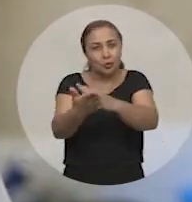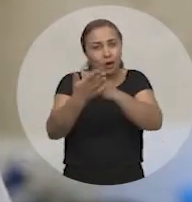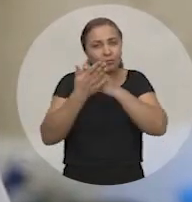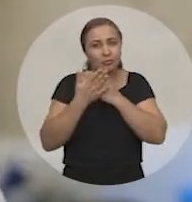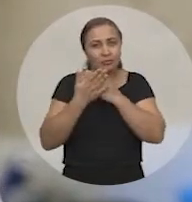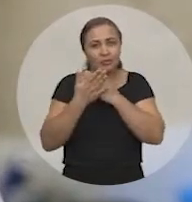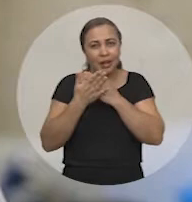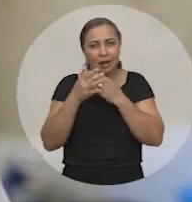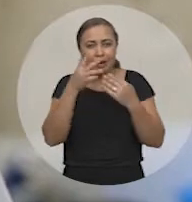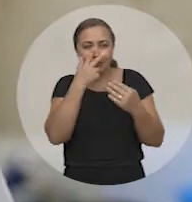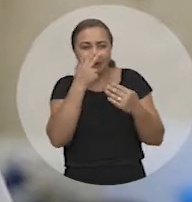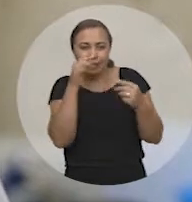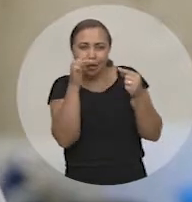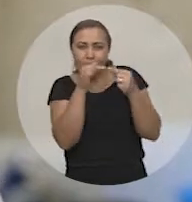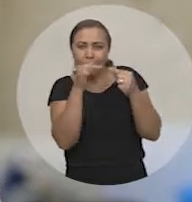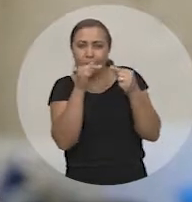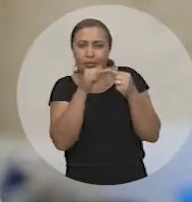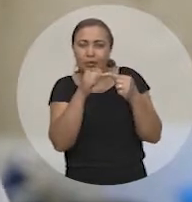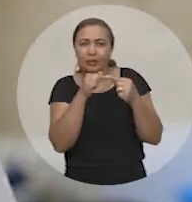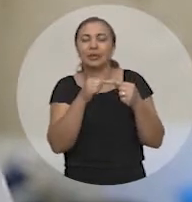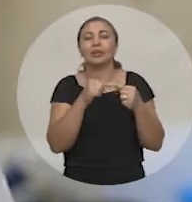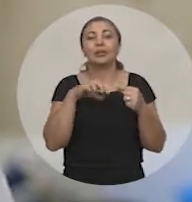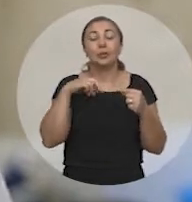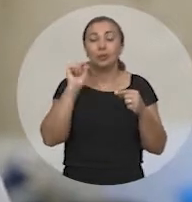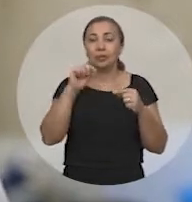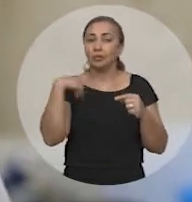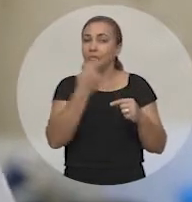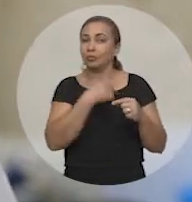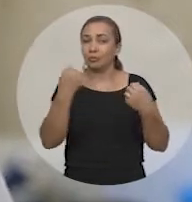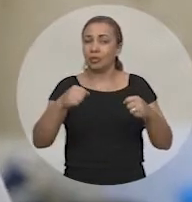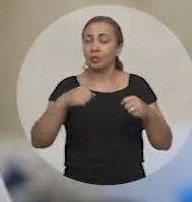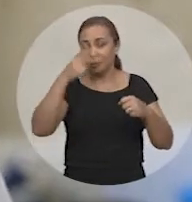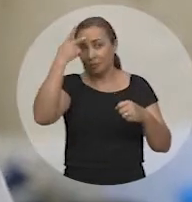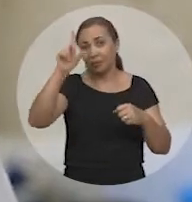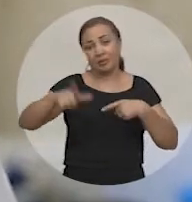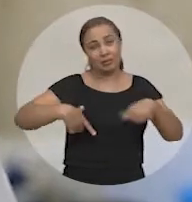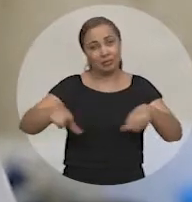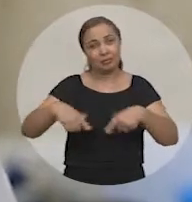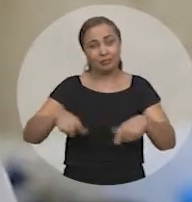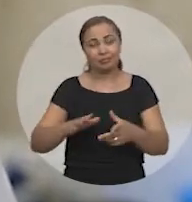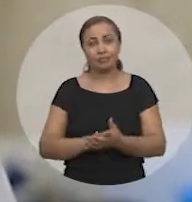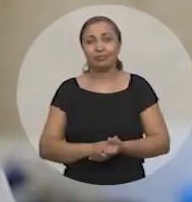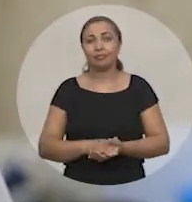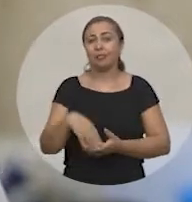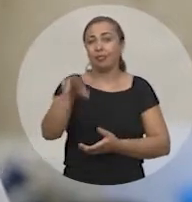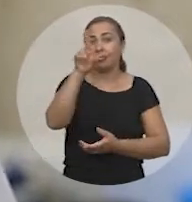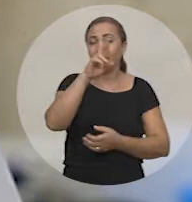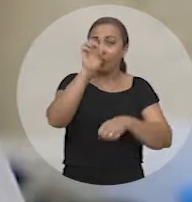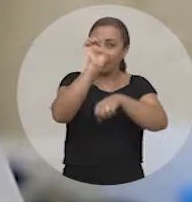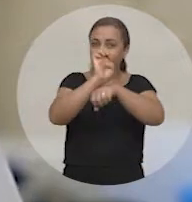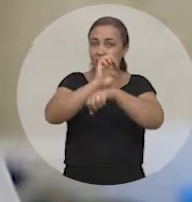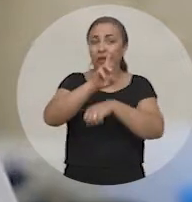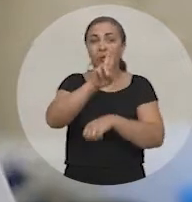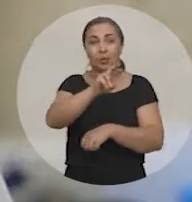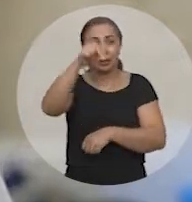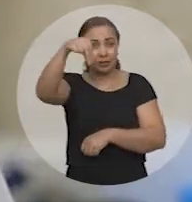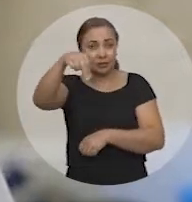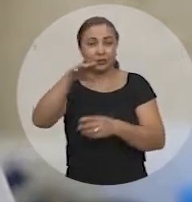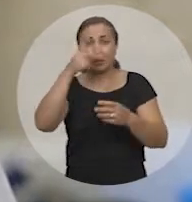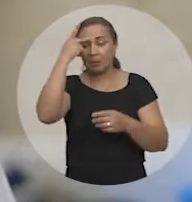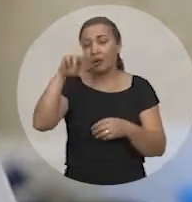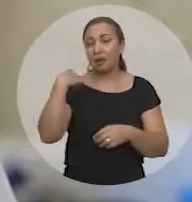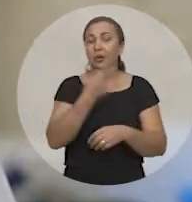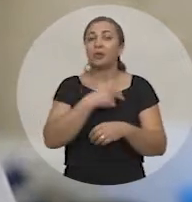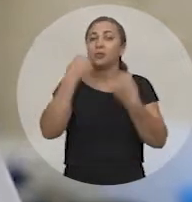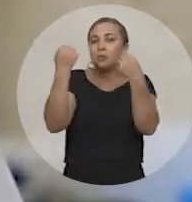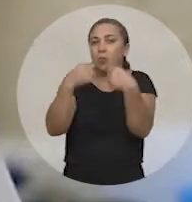né, customizado com as nossas necessidades, a realidade do Estado do Rio Grande do Norte, para que a gente pudesse, de